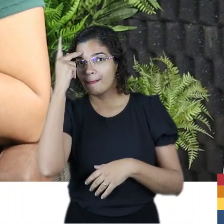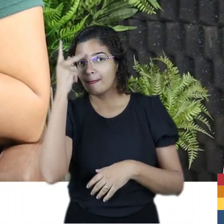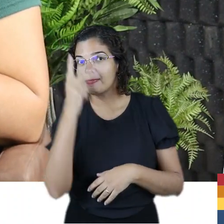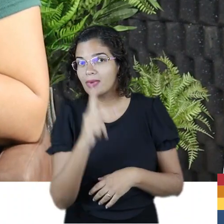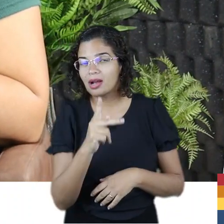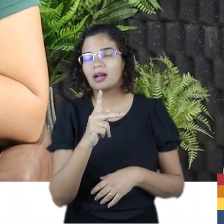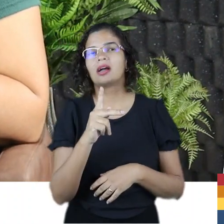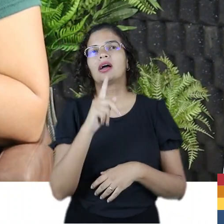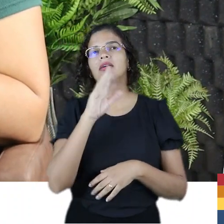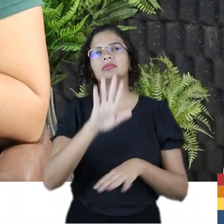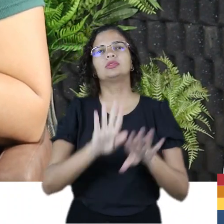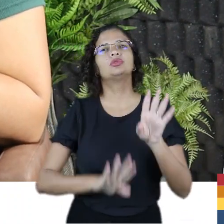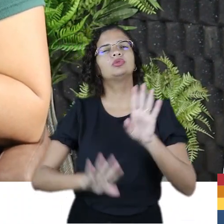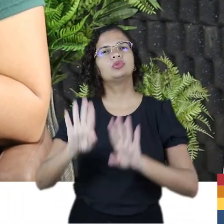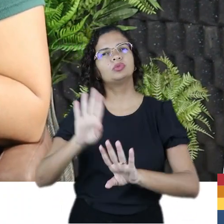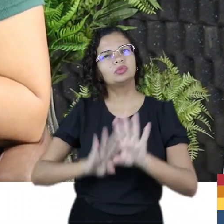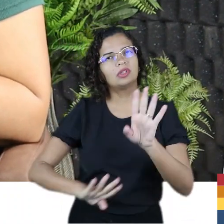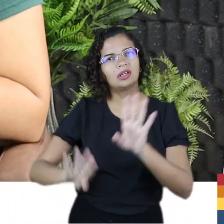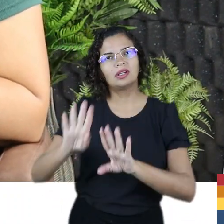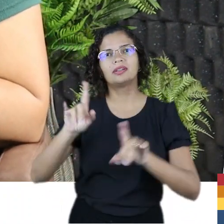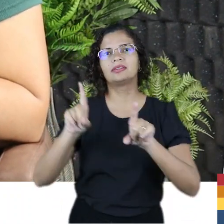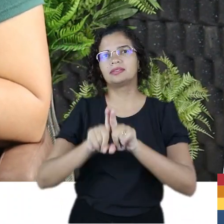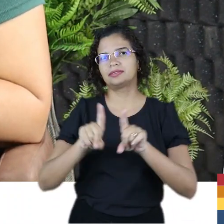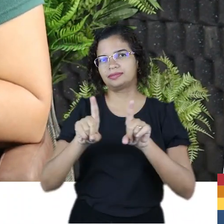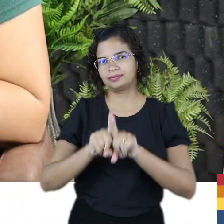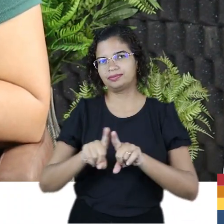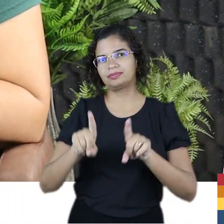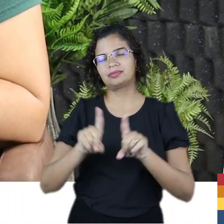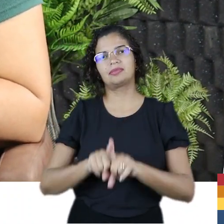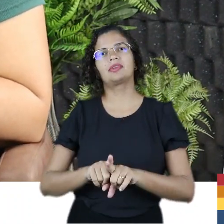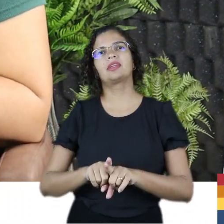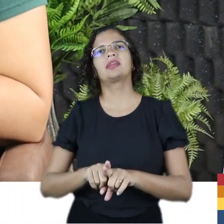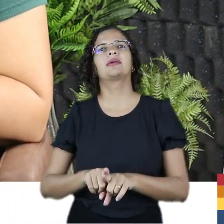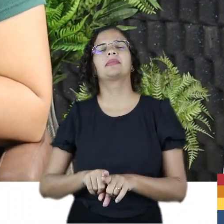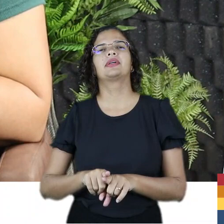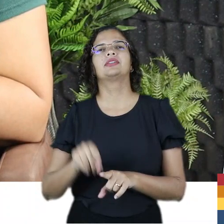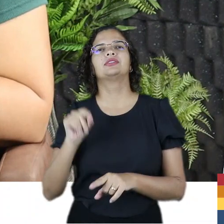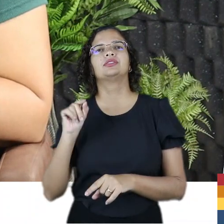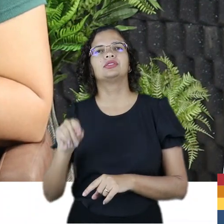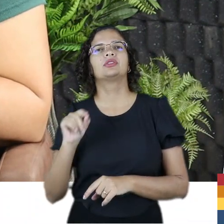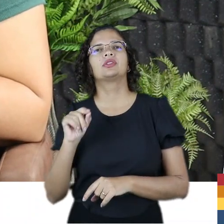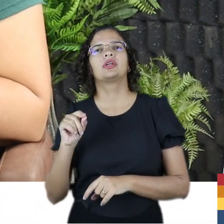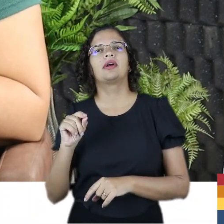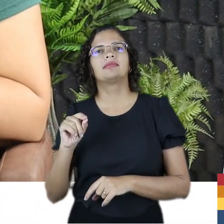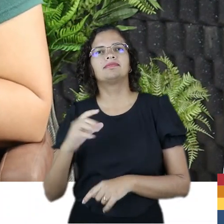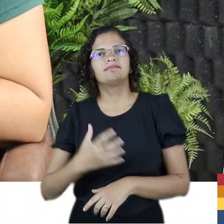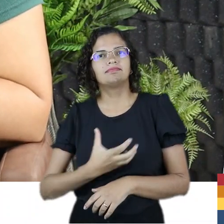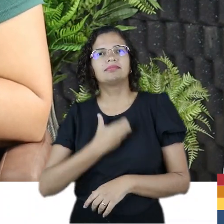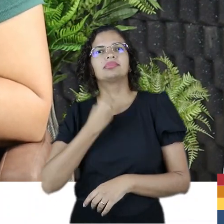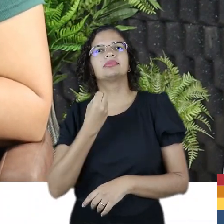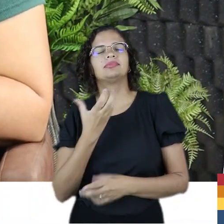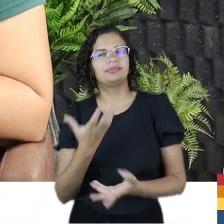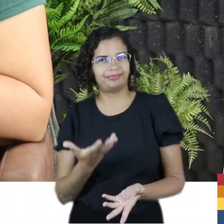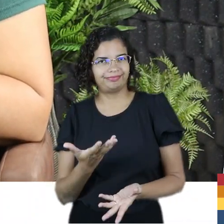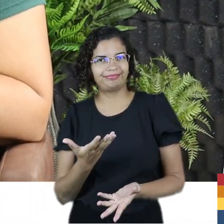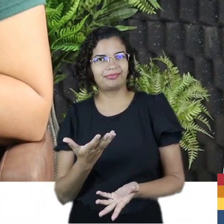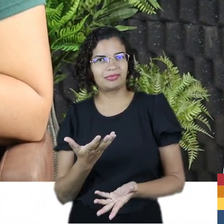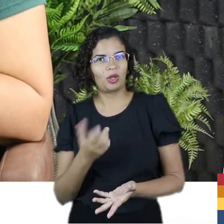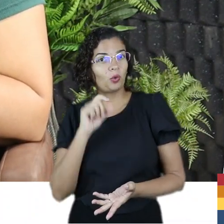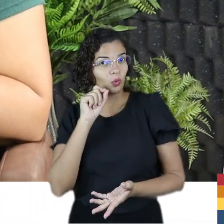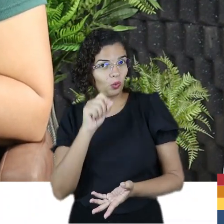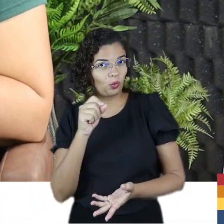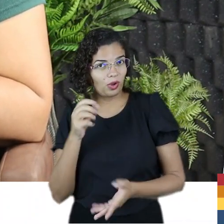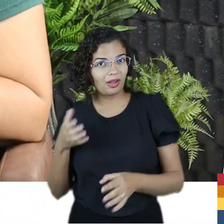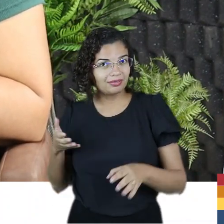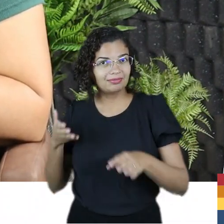a partir do documento o cuidado com o impacto né positivo que isso deve ocasionar